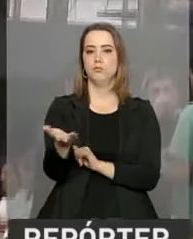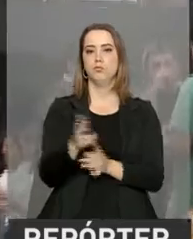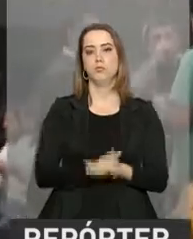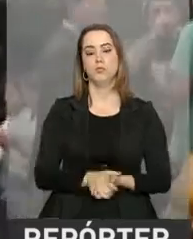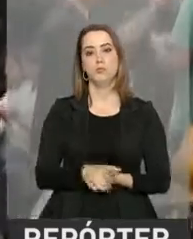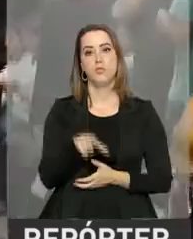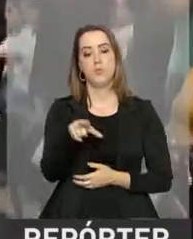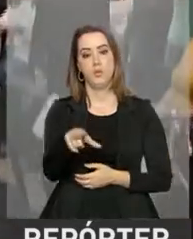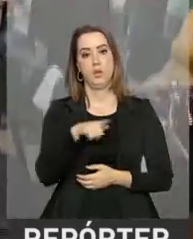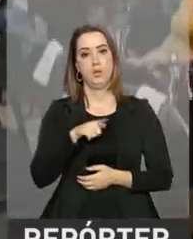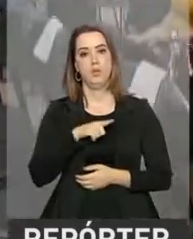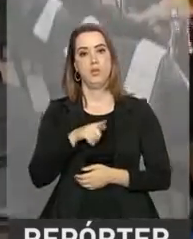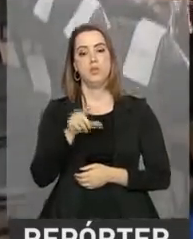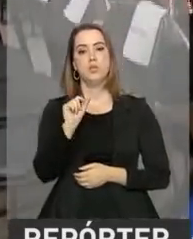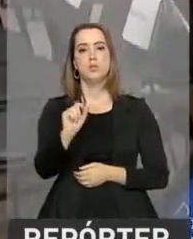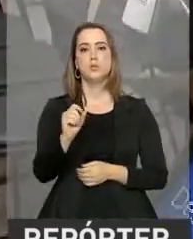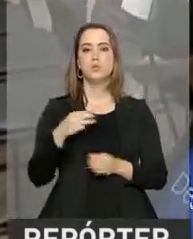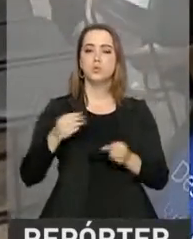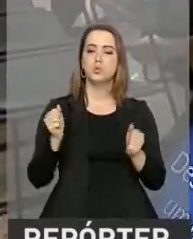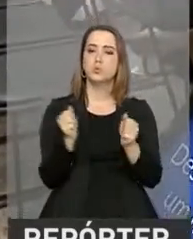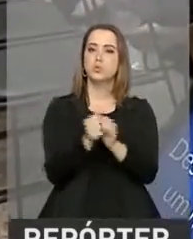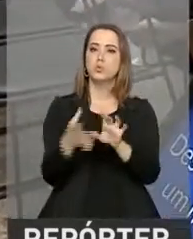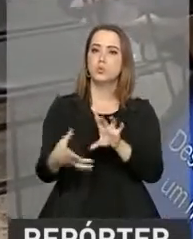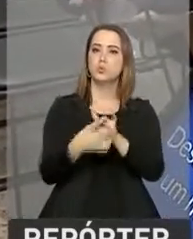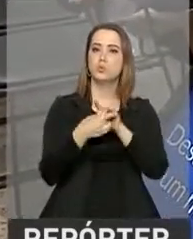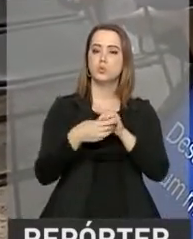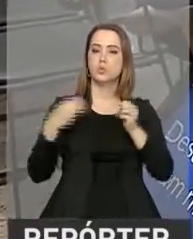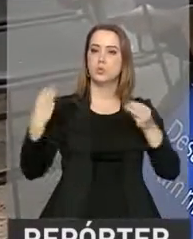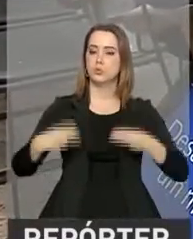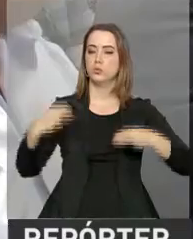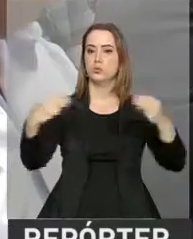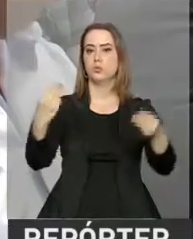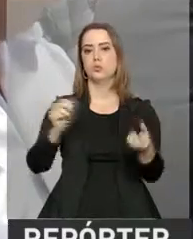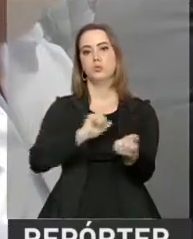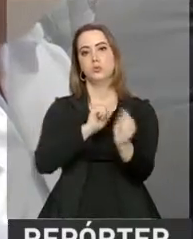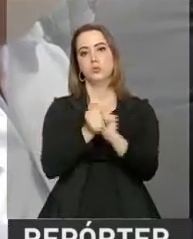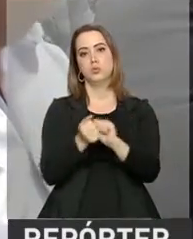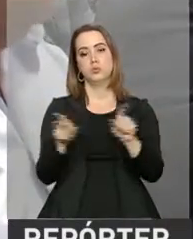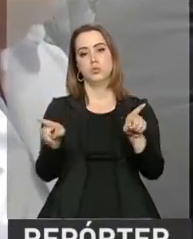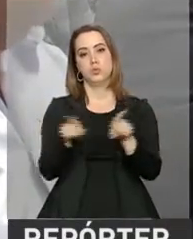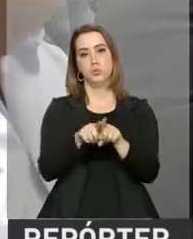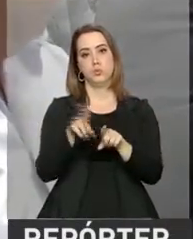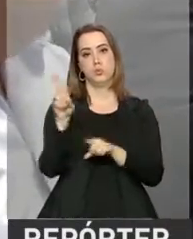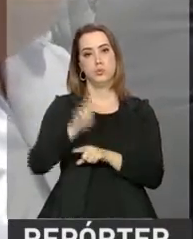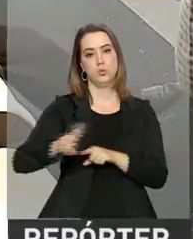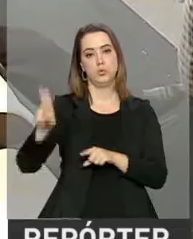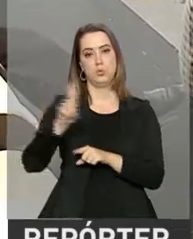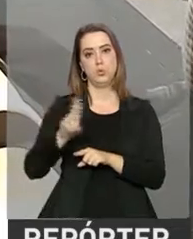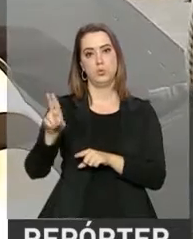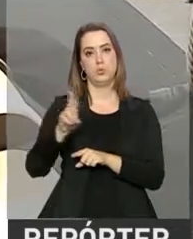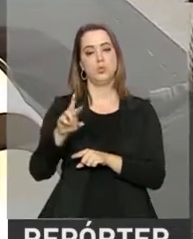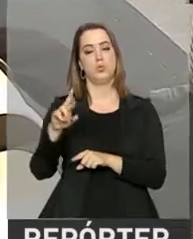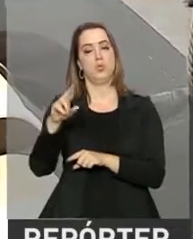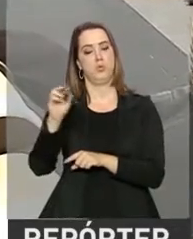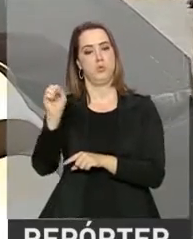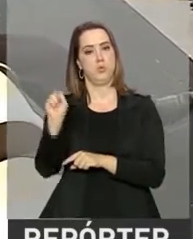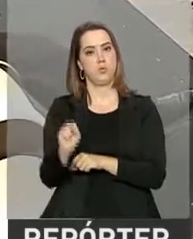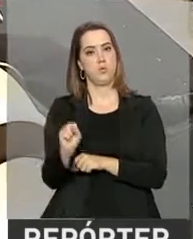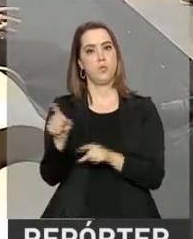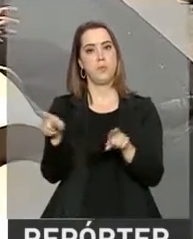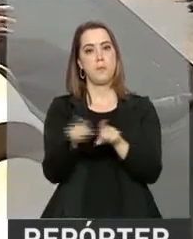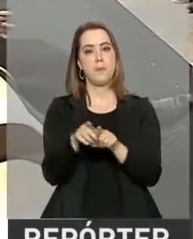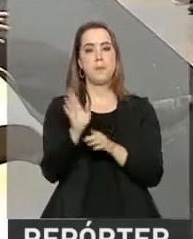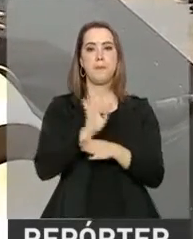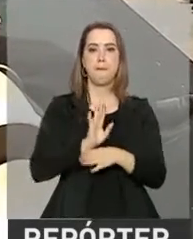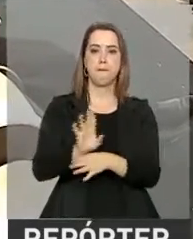Referências, uma parceria do Ministério do Esporte com a Universidade Federal do Rio Grande do Sul. O objetivo é produzir informações que sirvam de